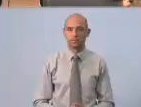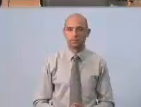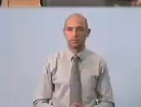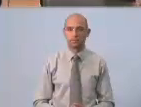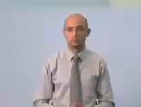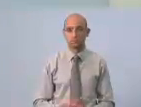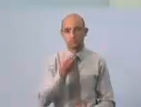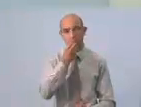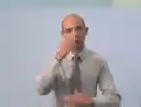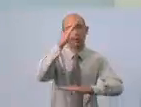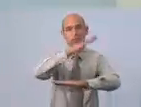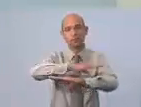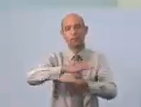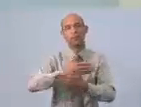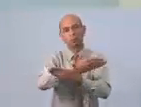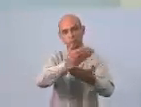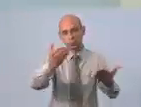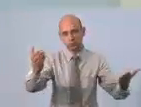Boa tarde a todos.